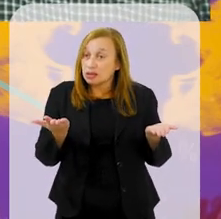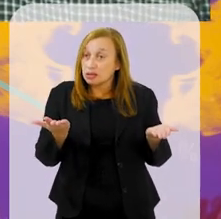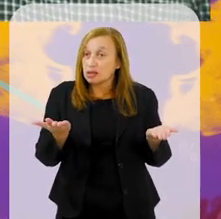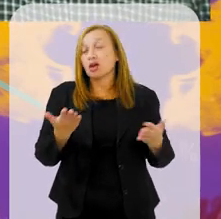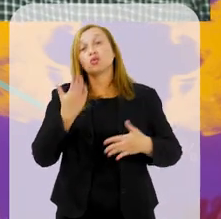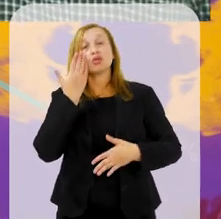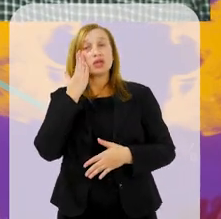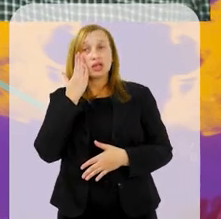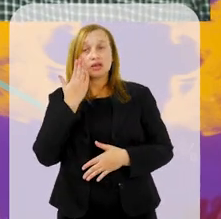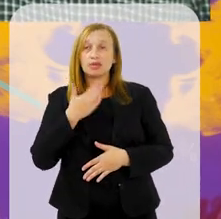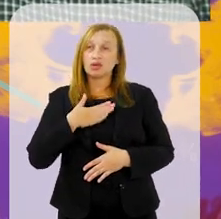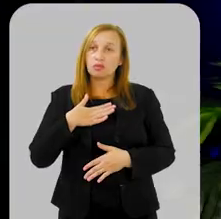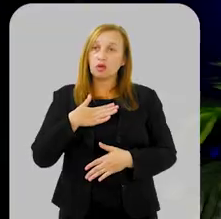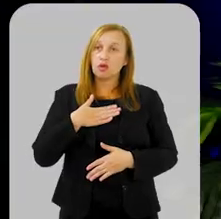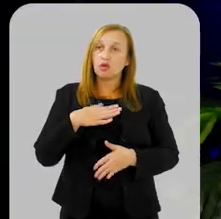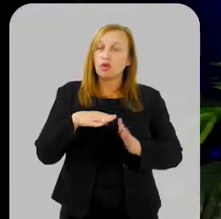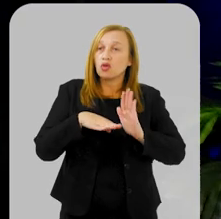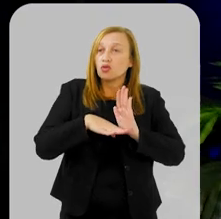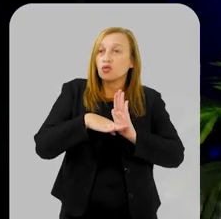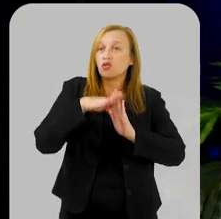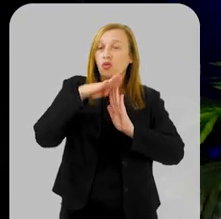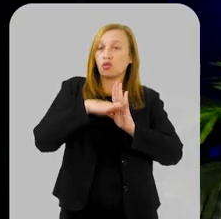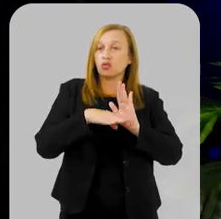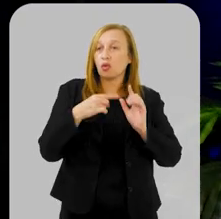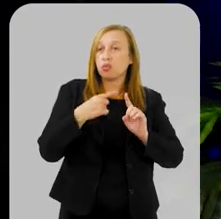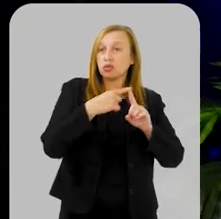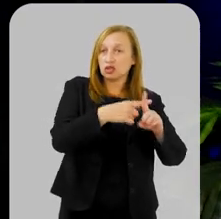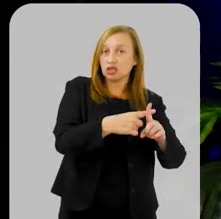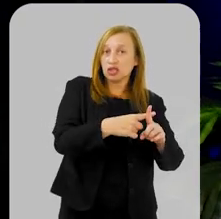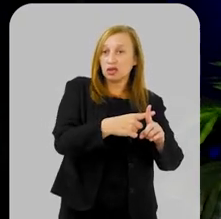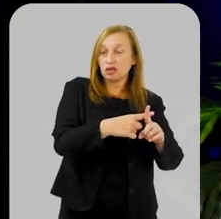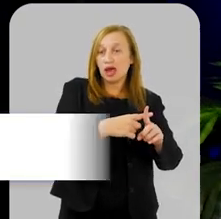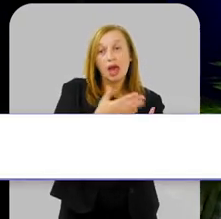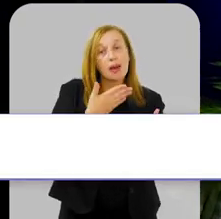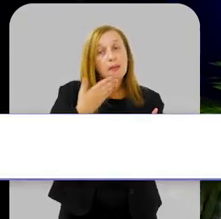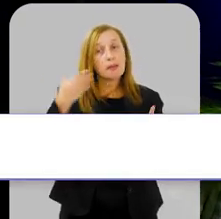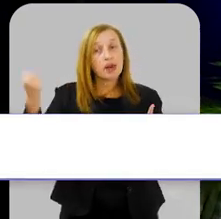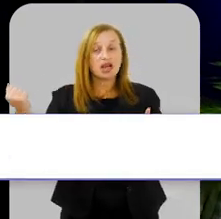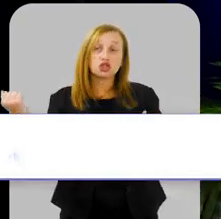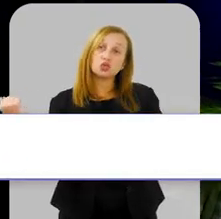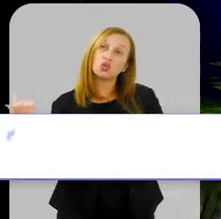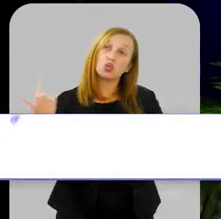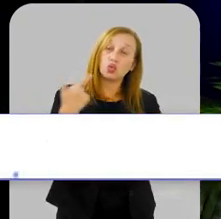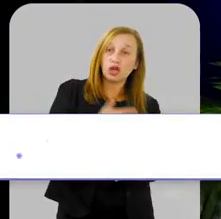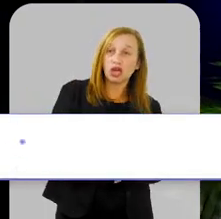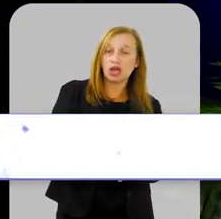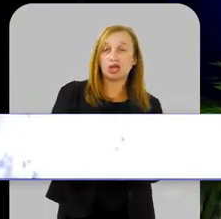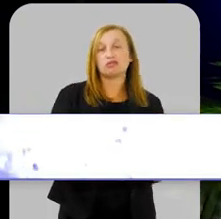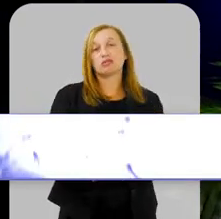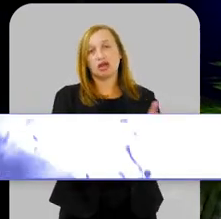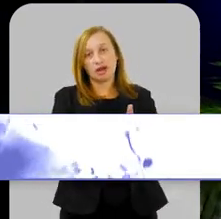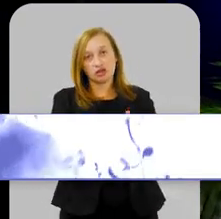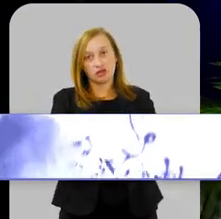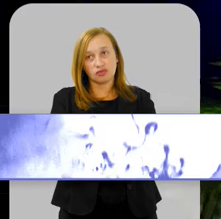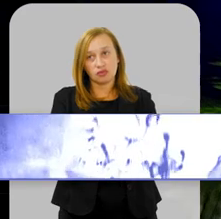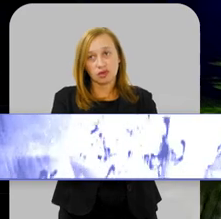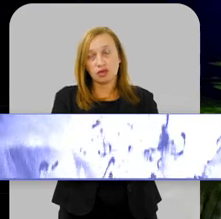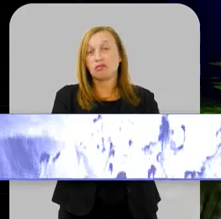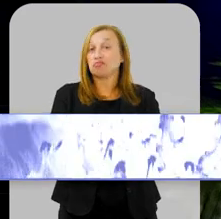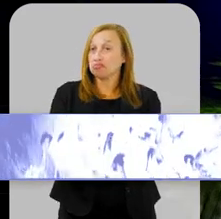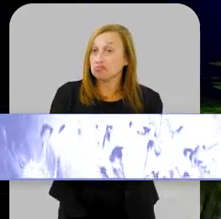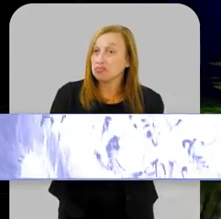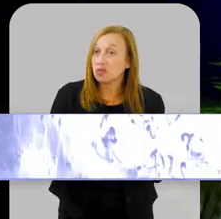Uma, né, balança. No meu entendimento, o volume de dados positivos é muito maior do que os